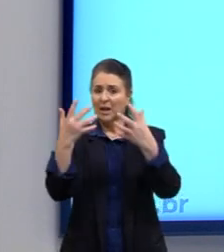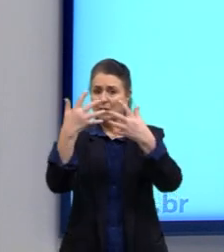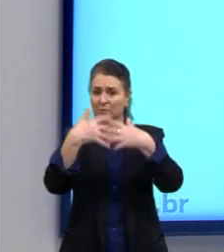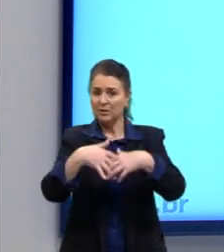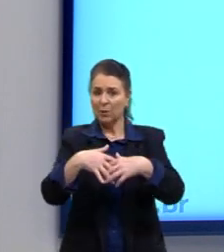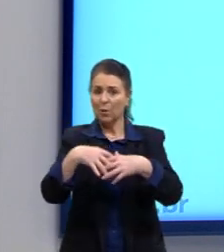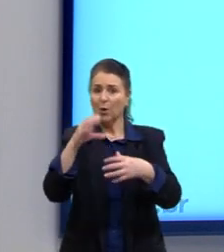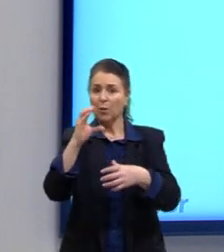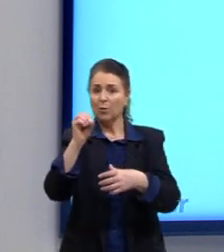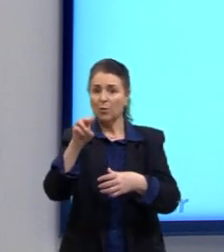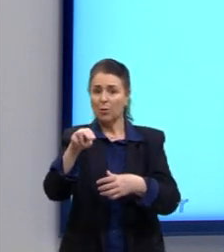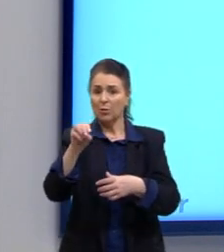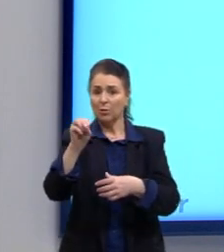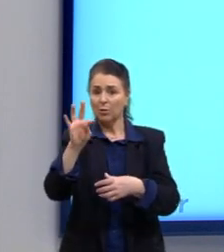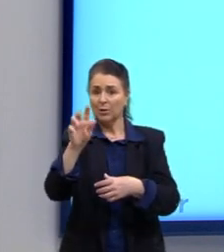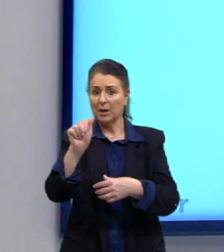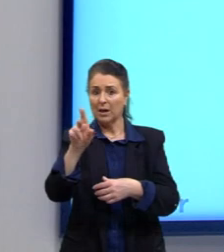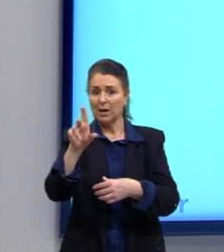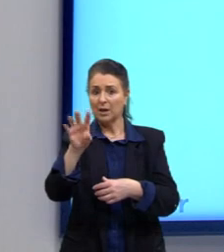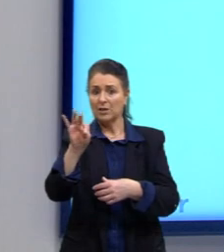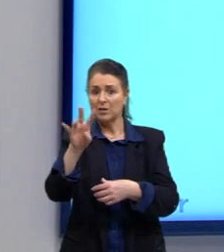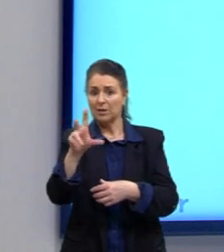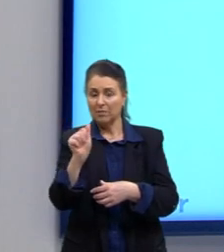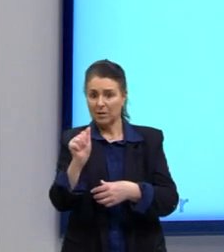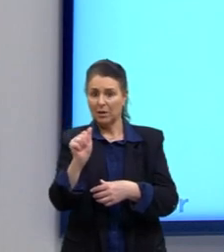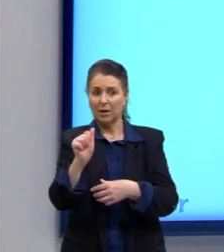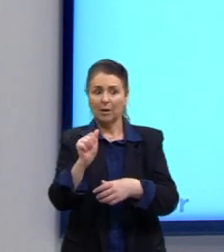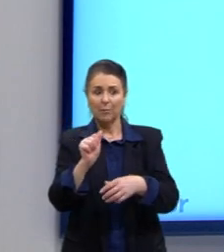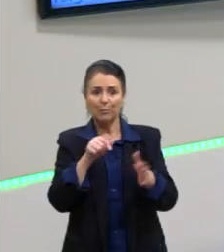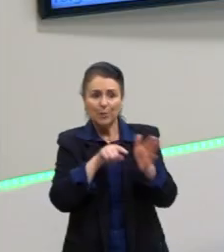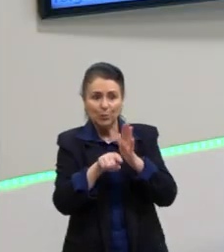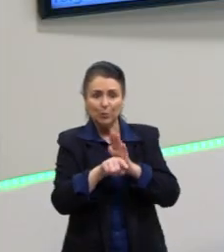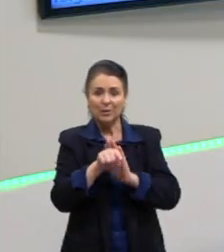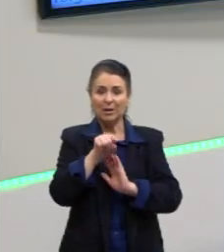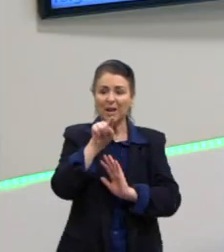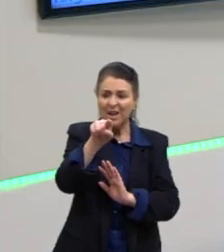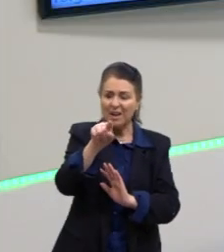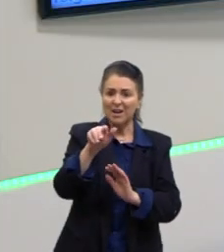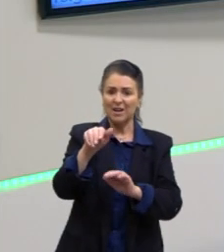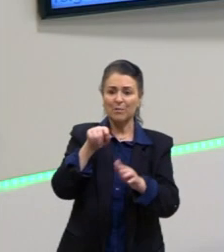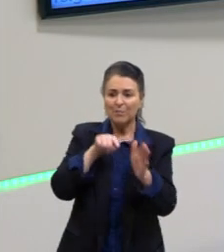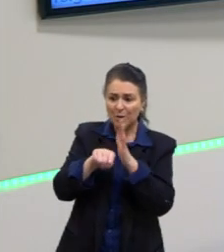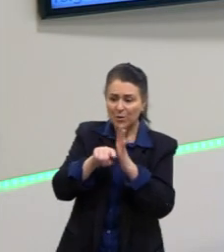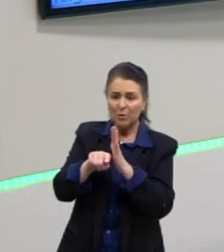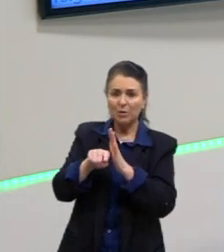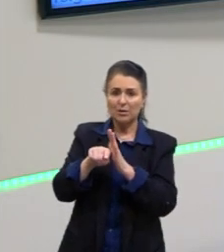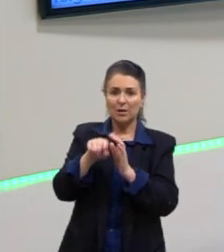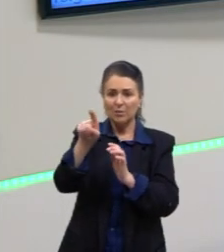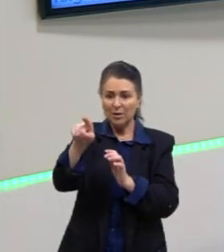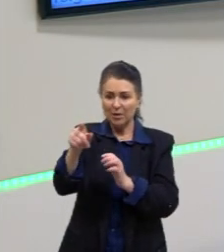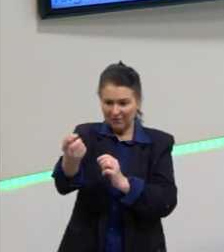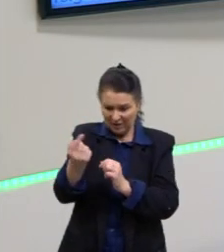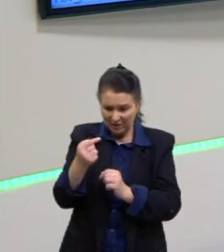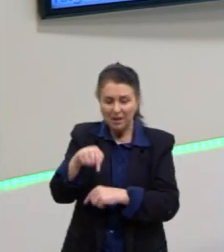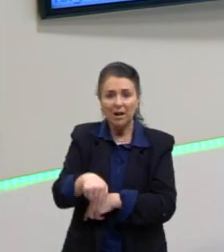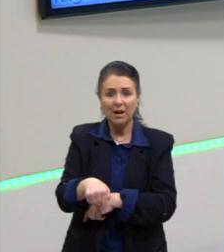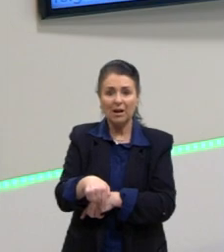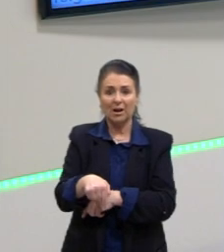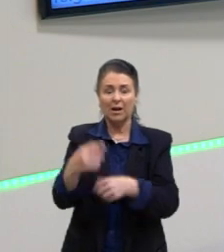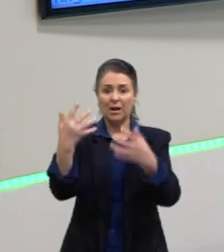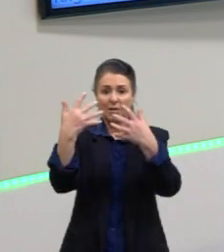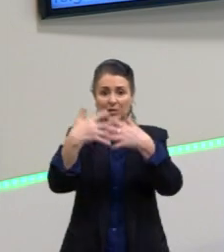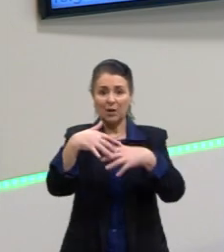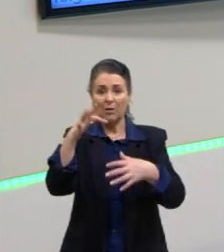conotativa invocar Ei você aí Vem cá tá sabendo tem essa função é função